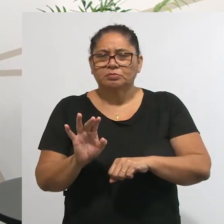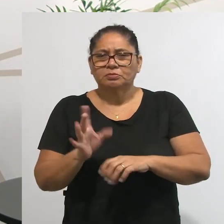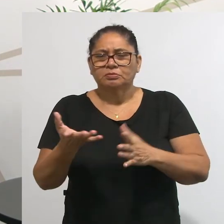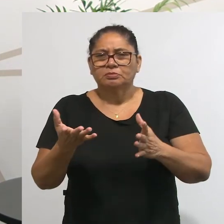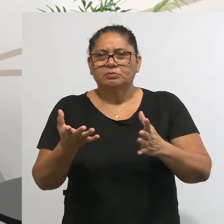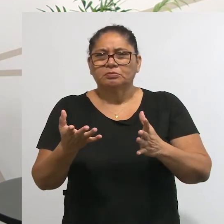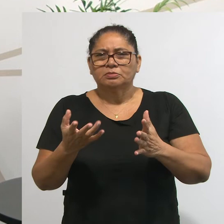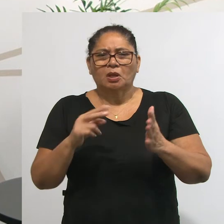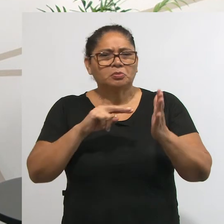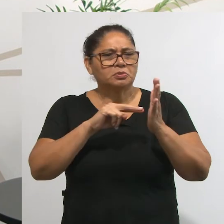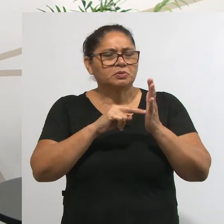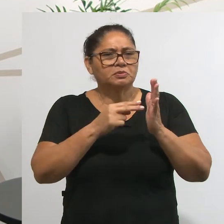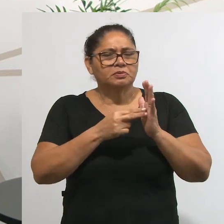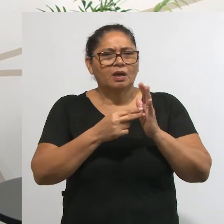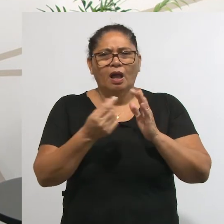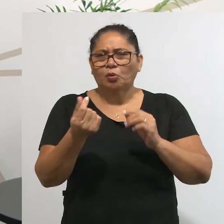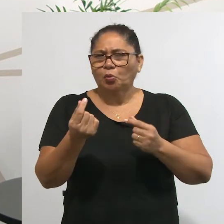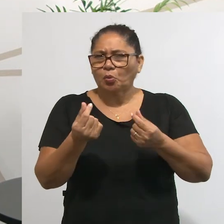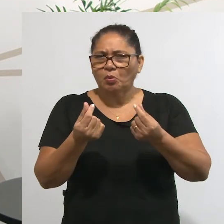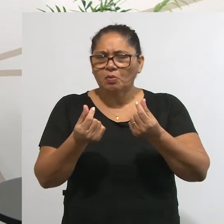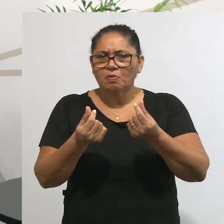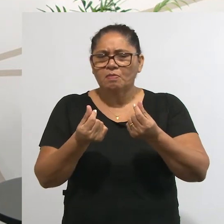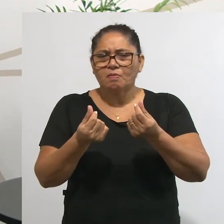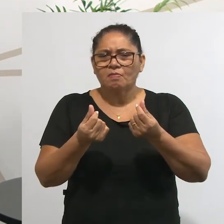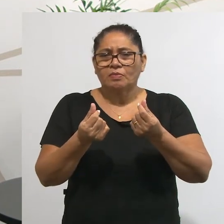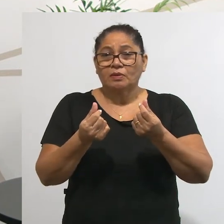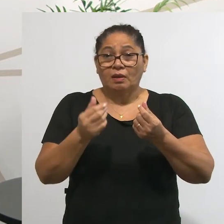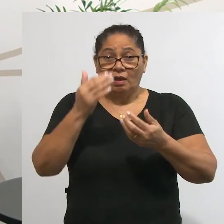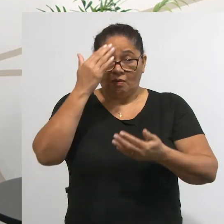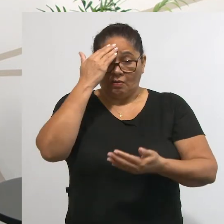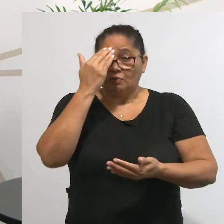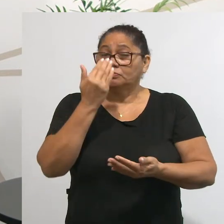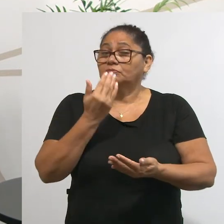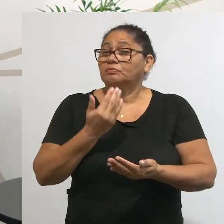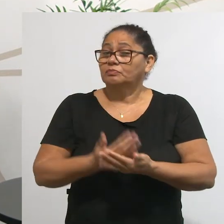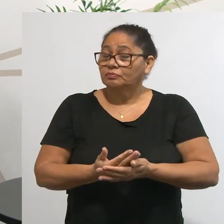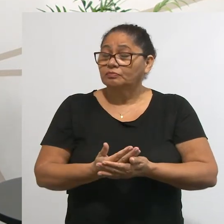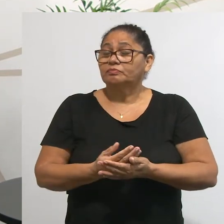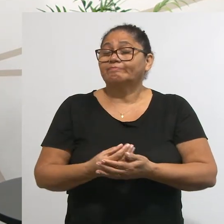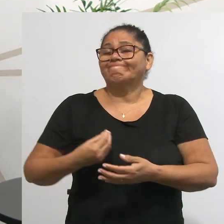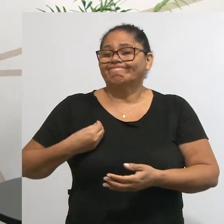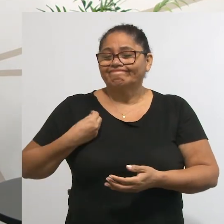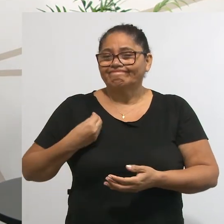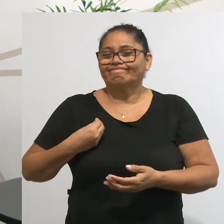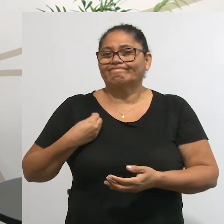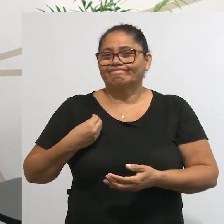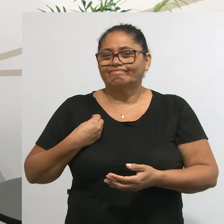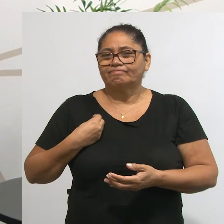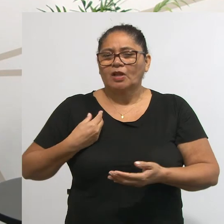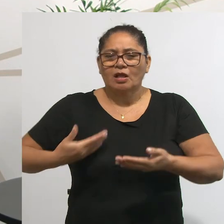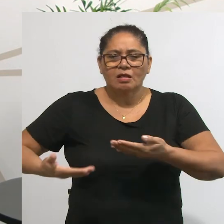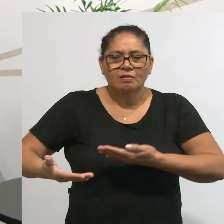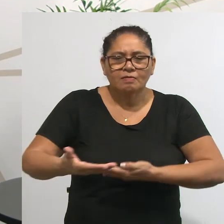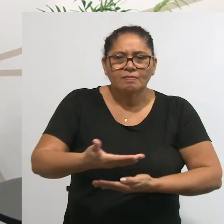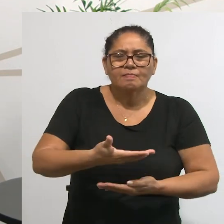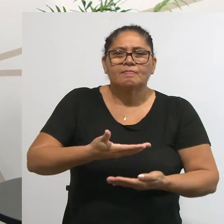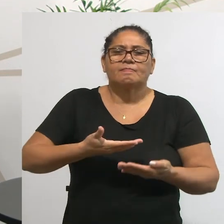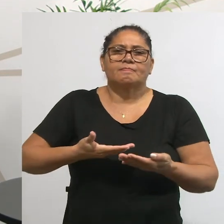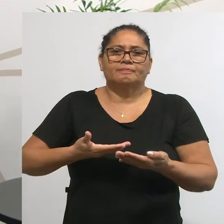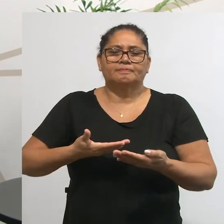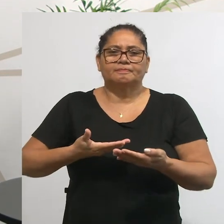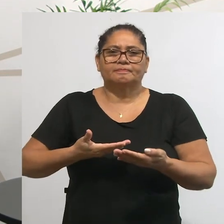determinadas ou definidas pelos contextos sociais e econômicos. Eu creio que existem transcendências e relações